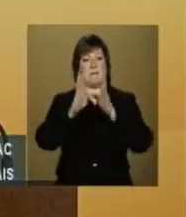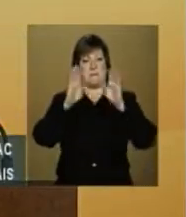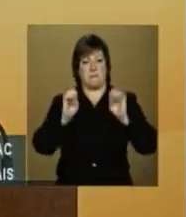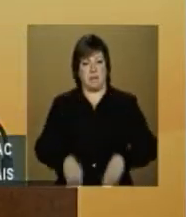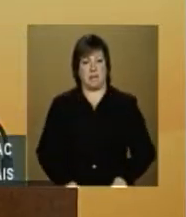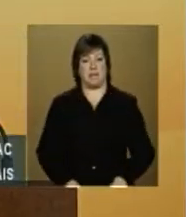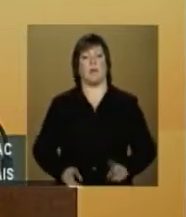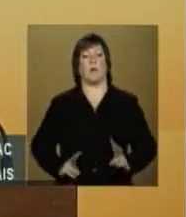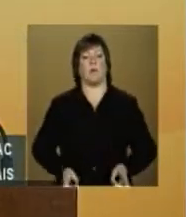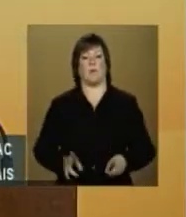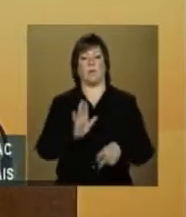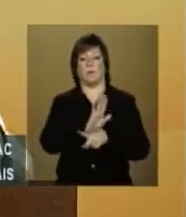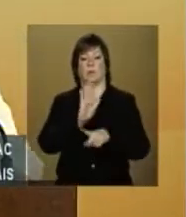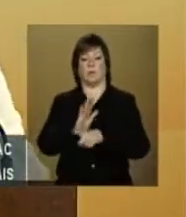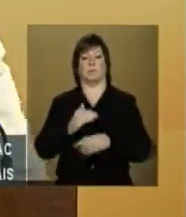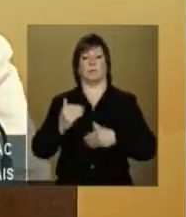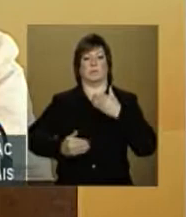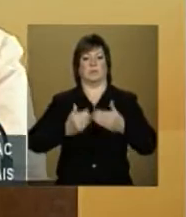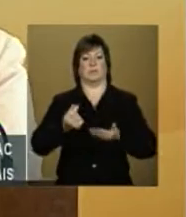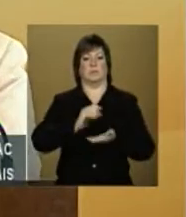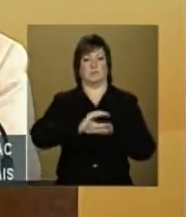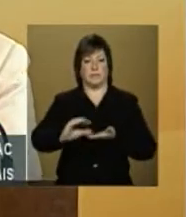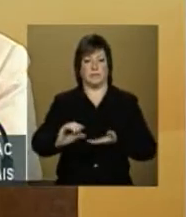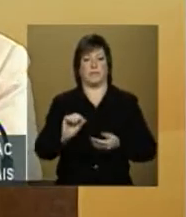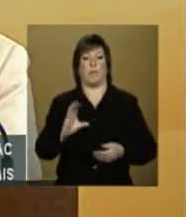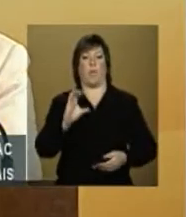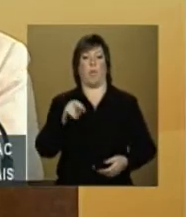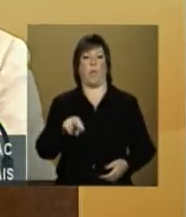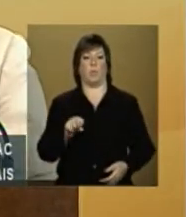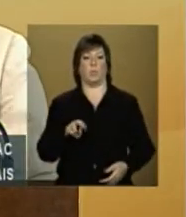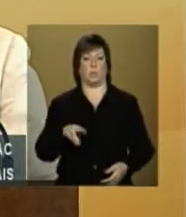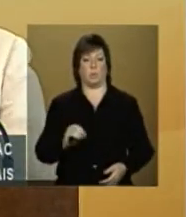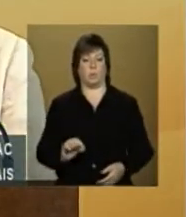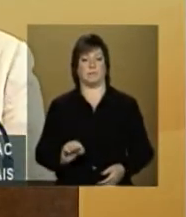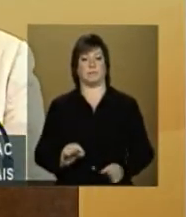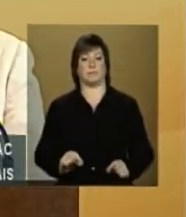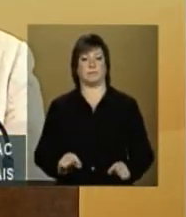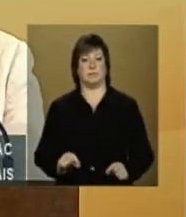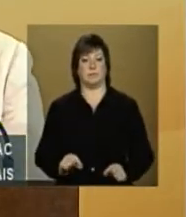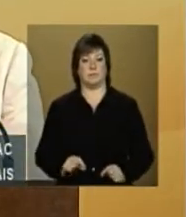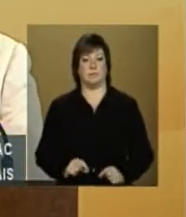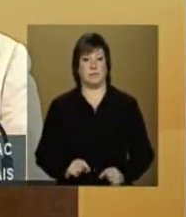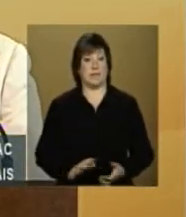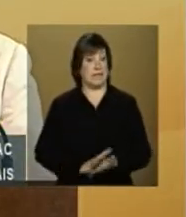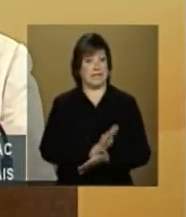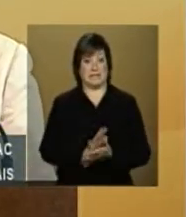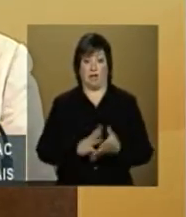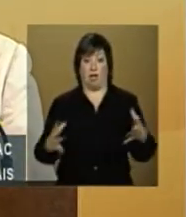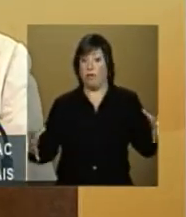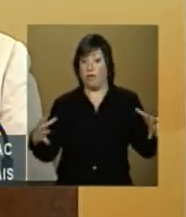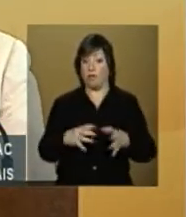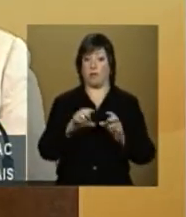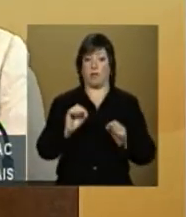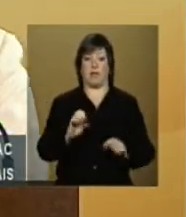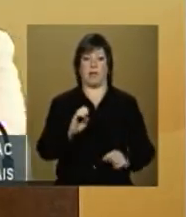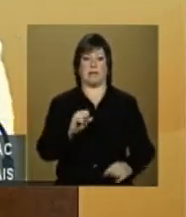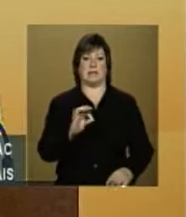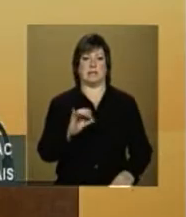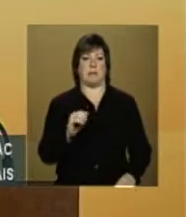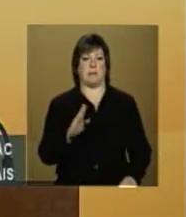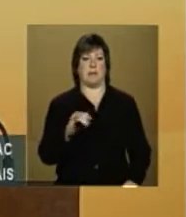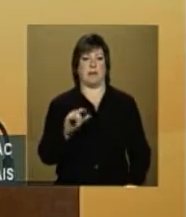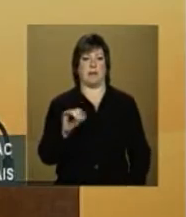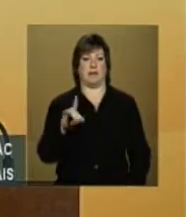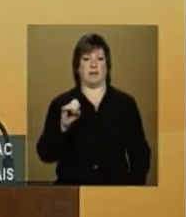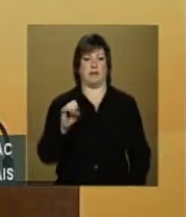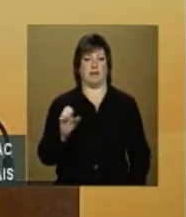continuar estimulando o investimento e o consumo, sem comprometer a estabilidade fiscal. No